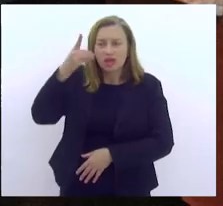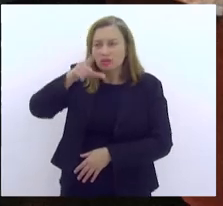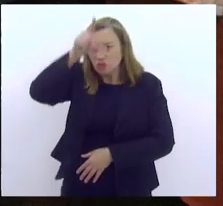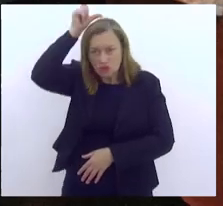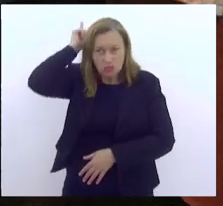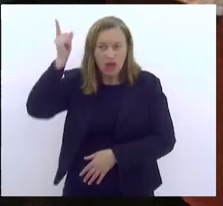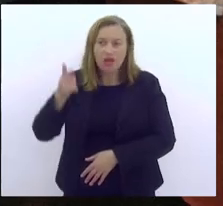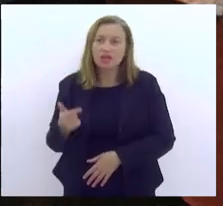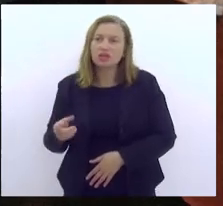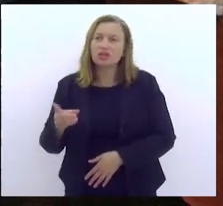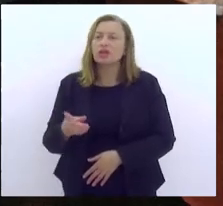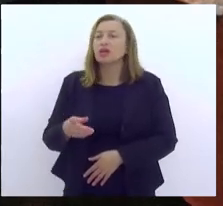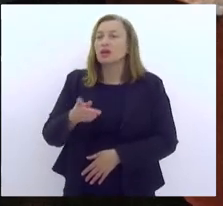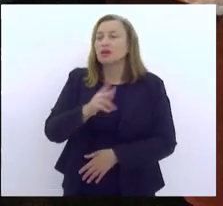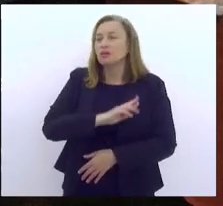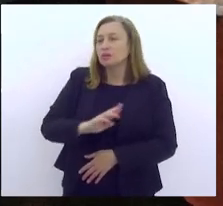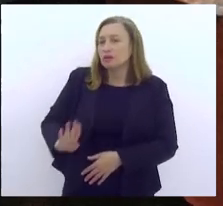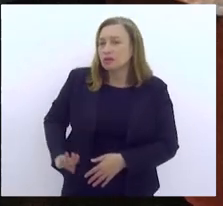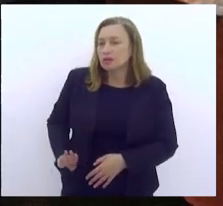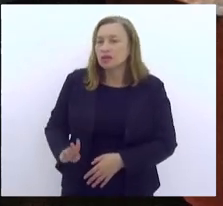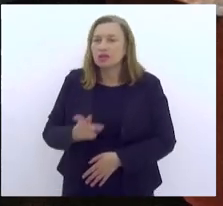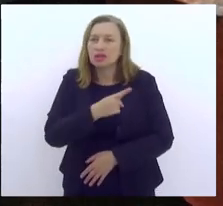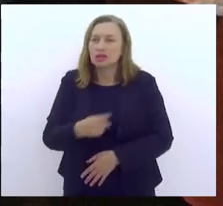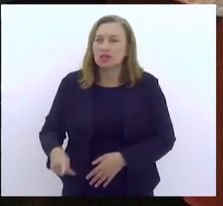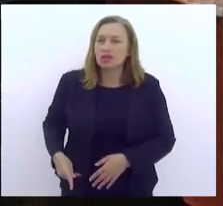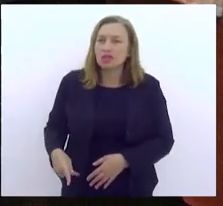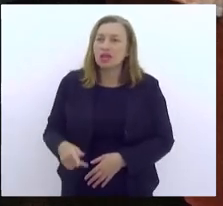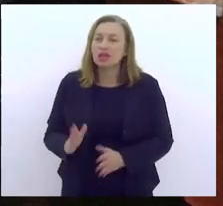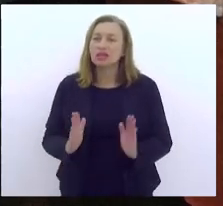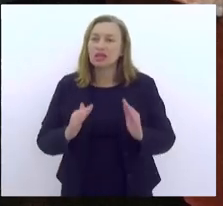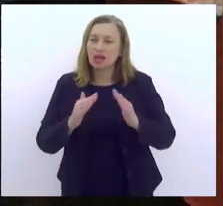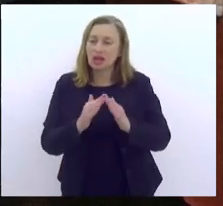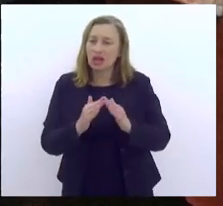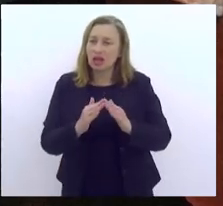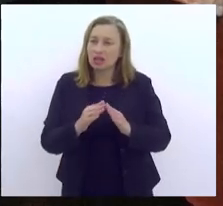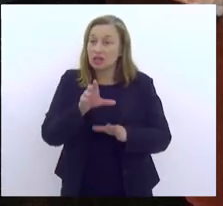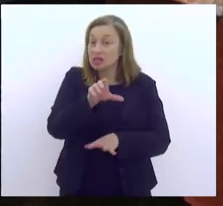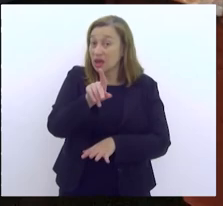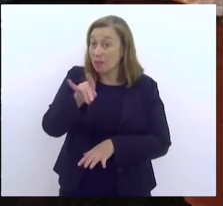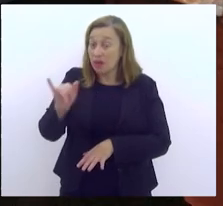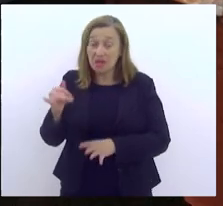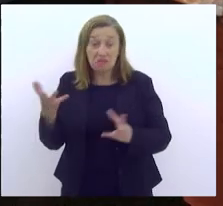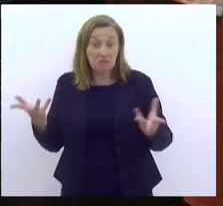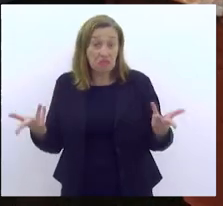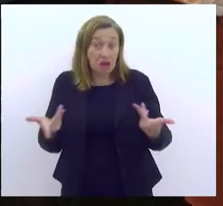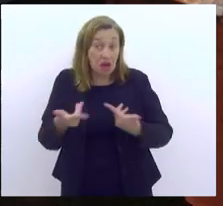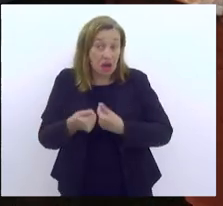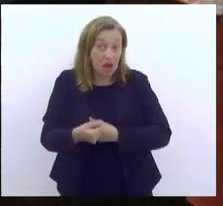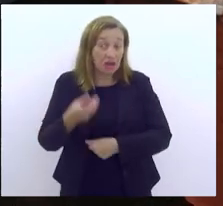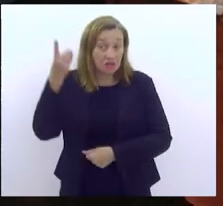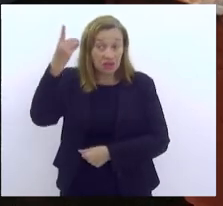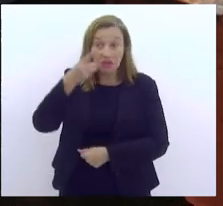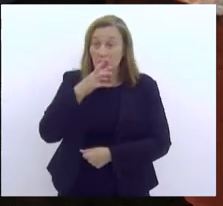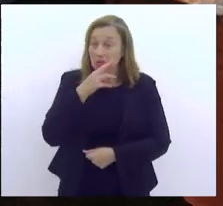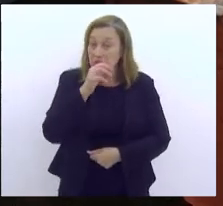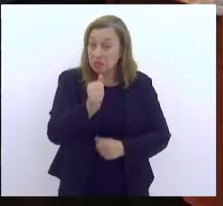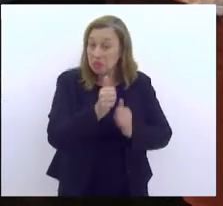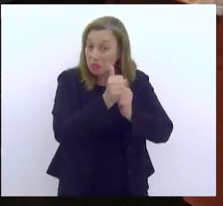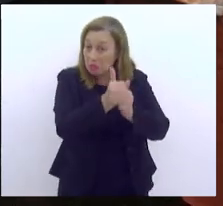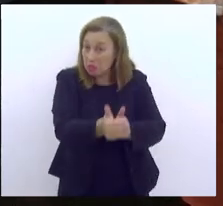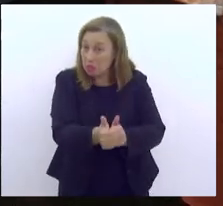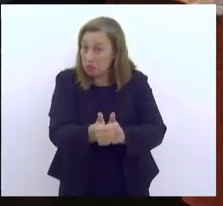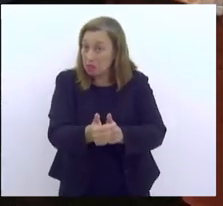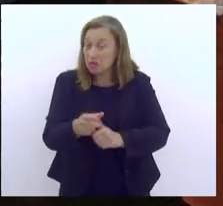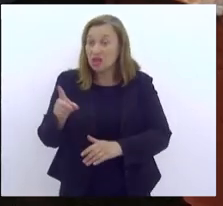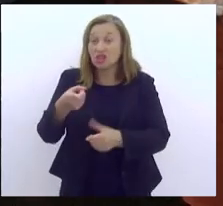Gustavo, presidente Bacelar, essa casa fez uma belíssima CPI, né? Deputado Rodrigo Amorim nos acompanhou,